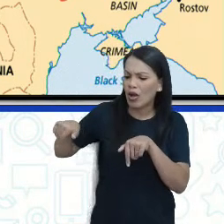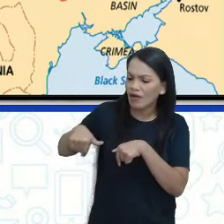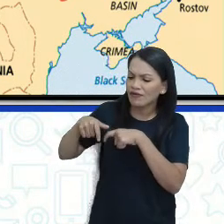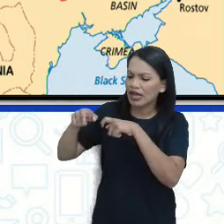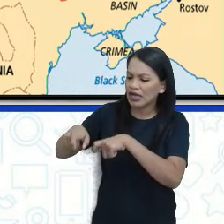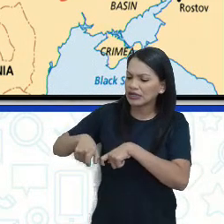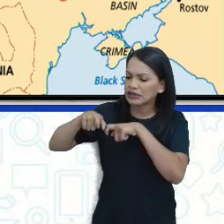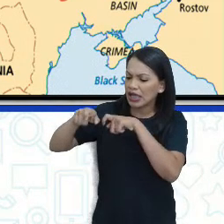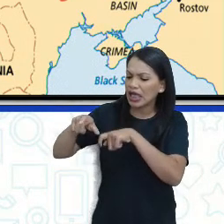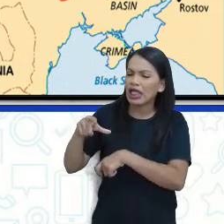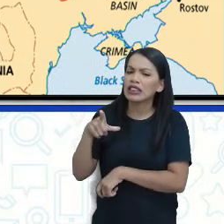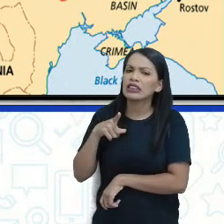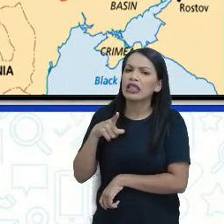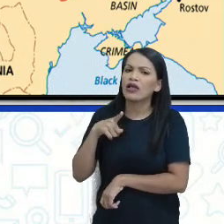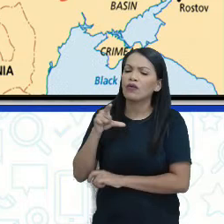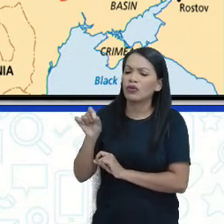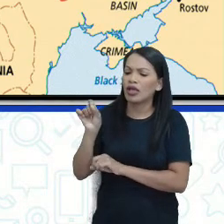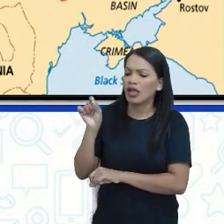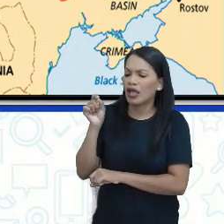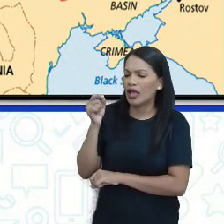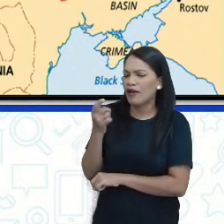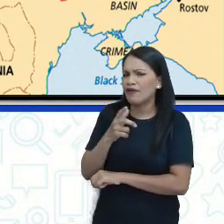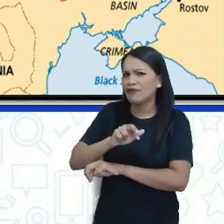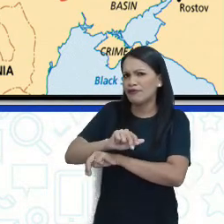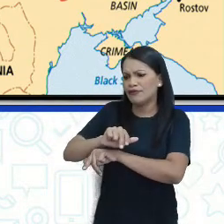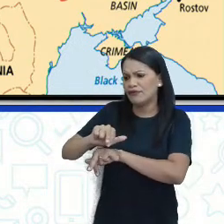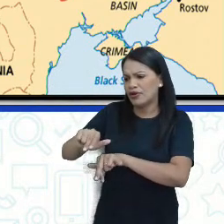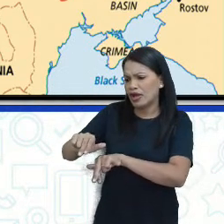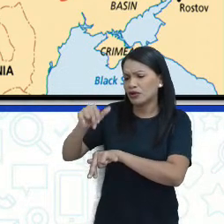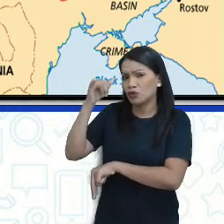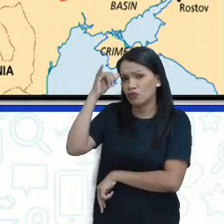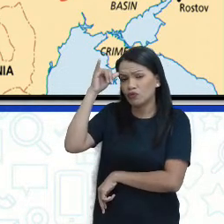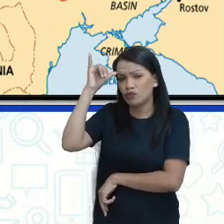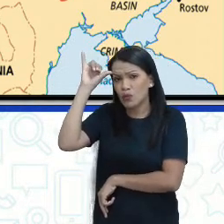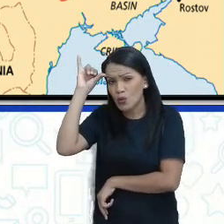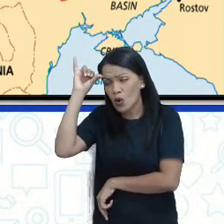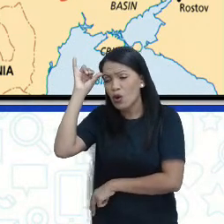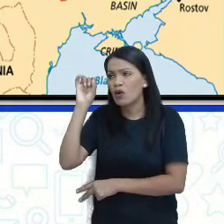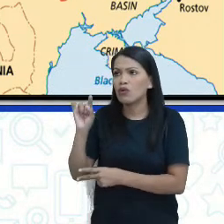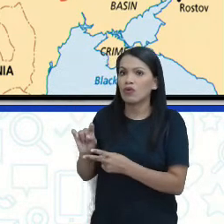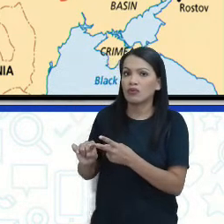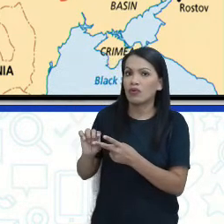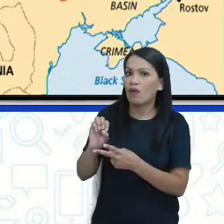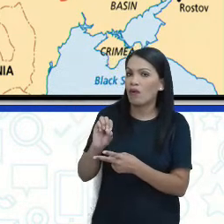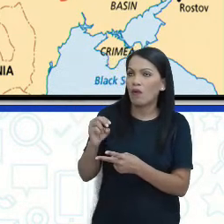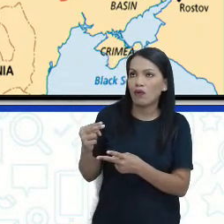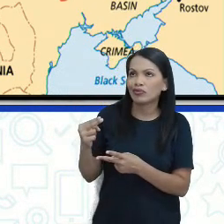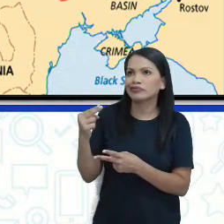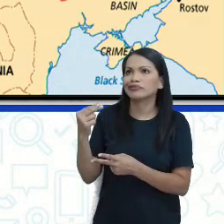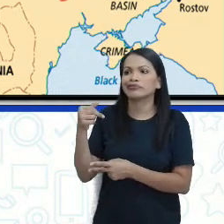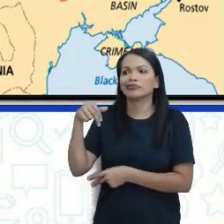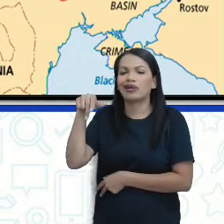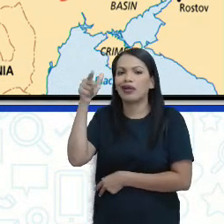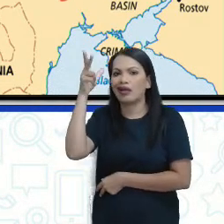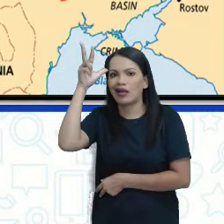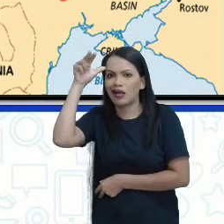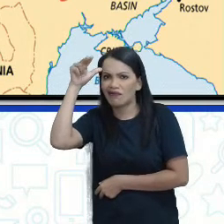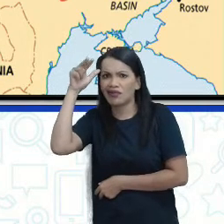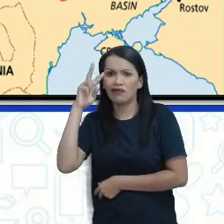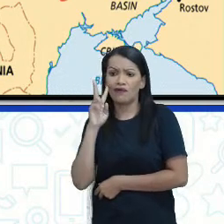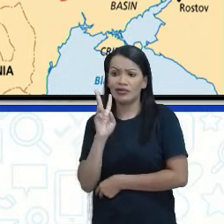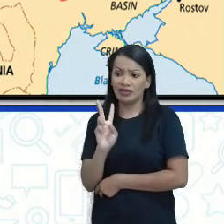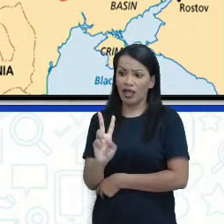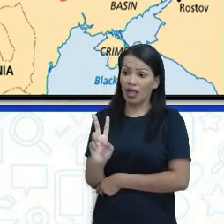Onde a gente tem criação de gado ou criação de cavalo, né? Então, você vê que para